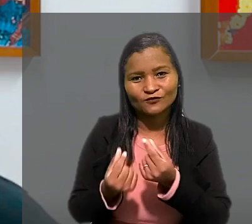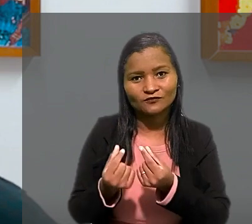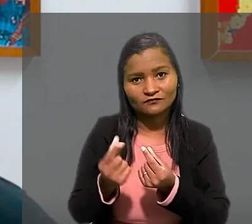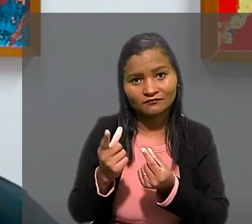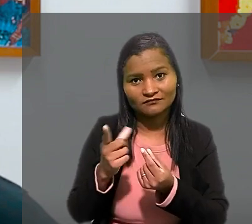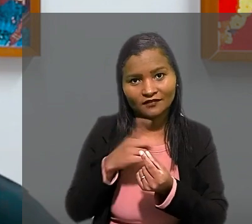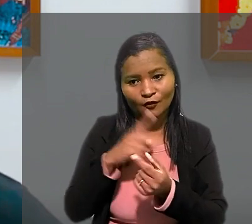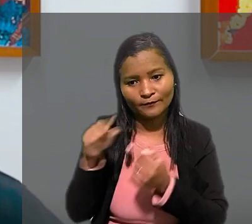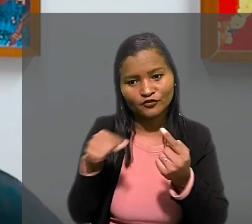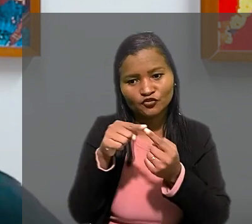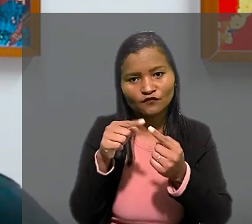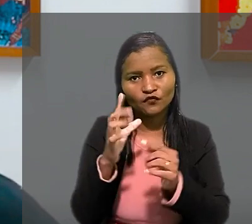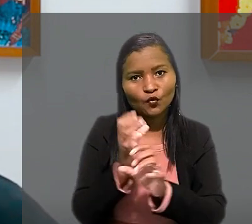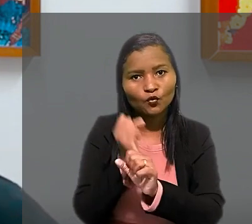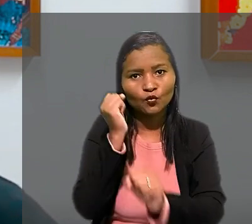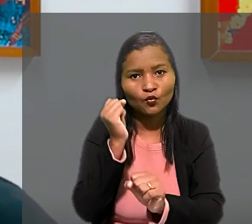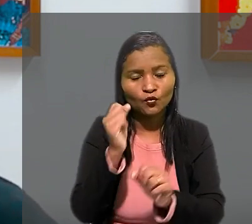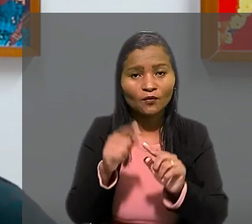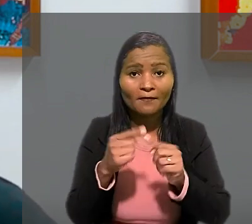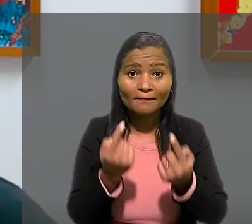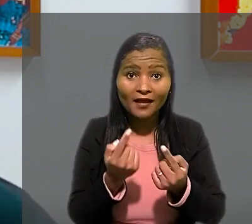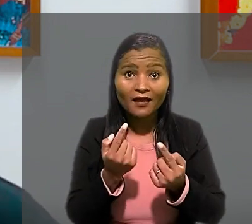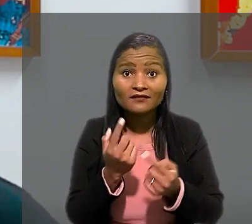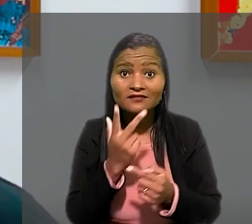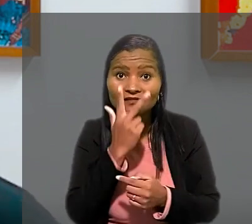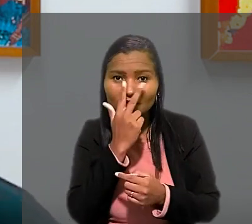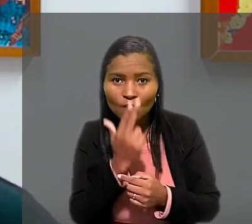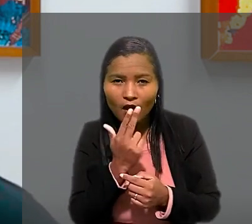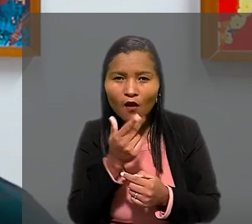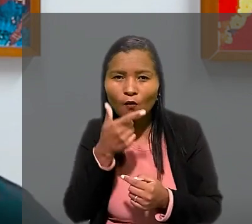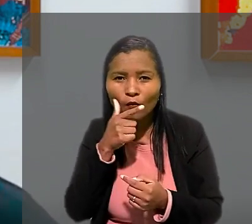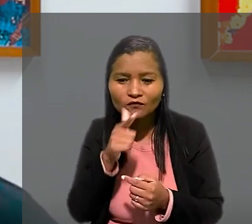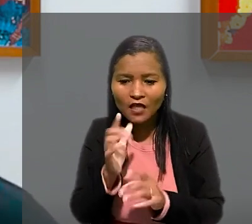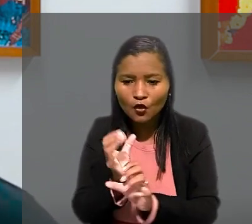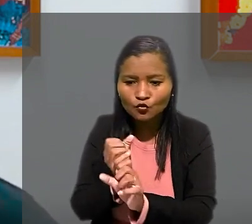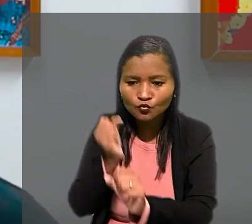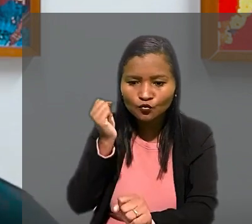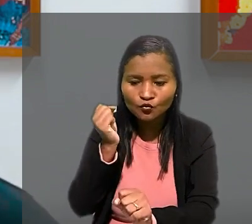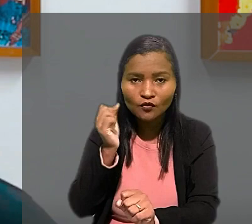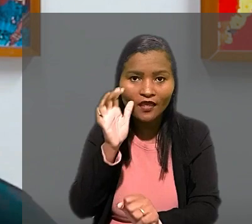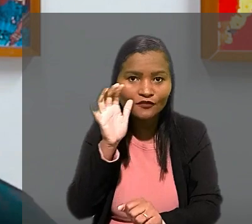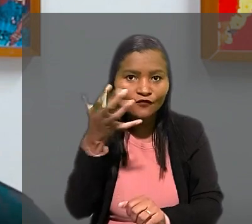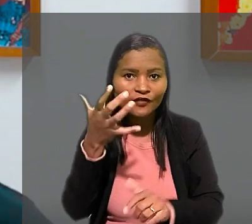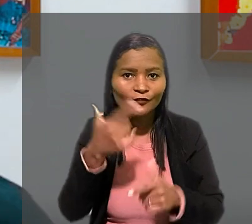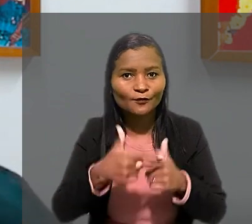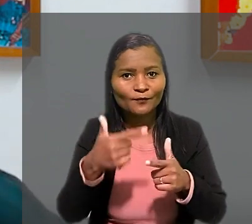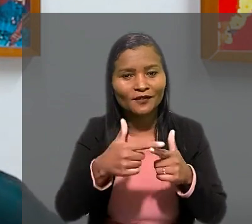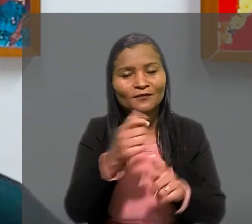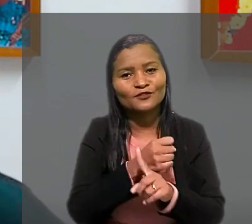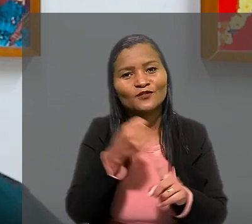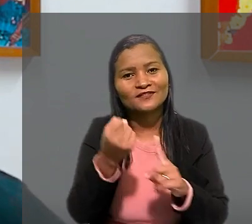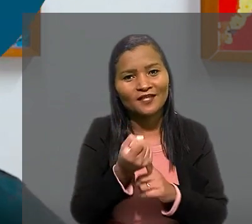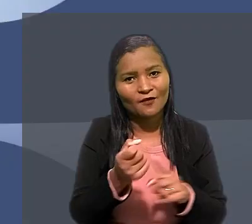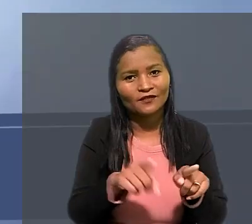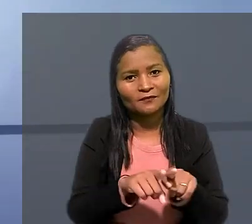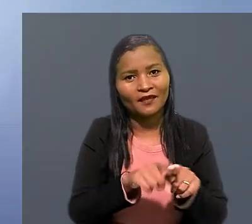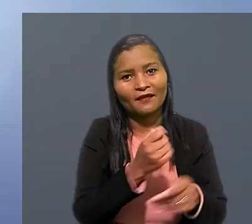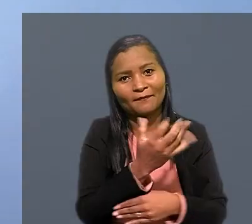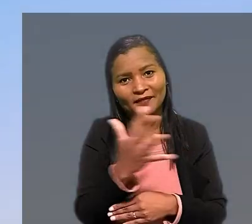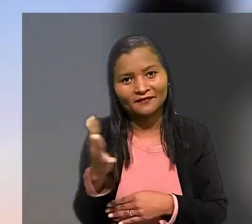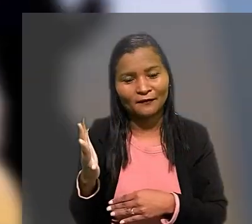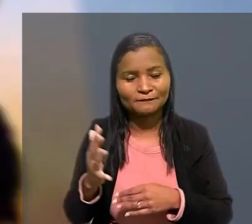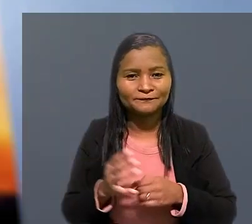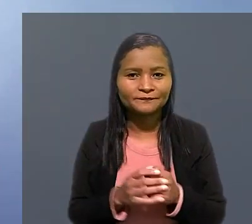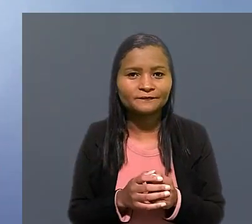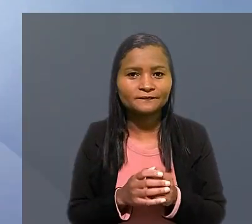fins lucrativos, mas mesmo assim ele consegue ter lucro resolvendo um problema social ou ambiental.